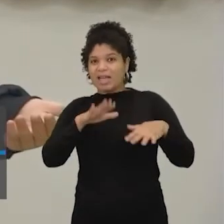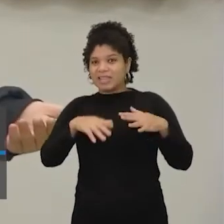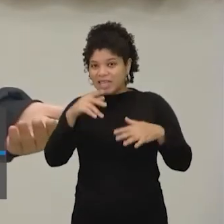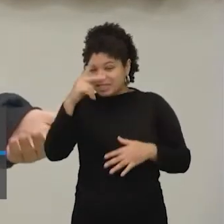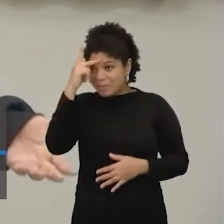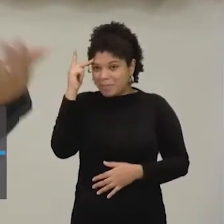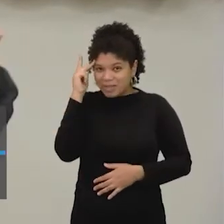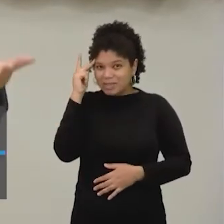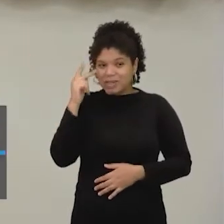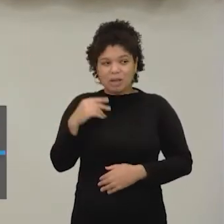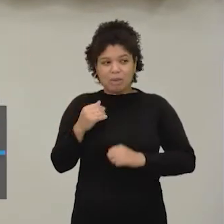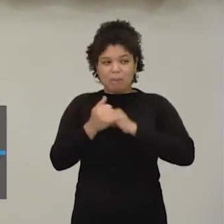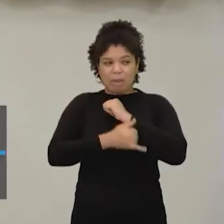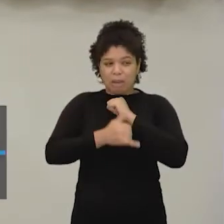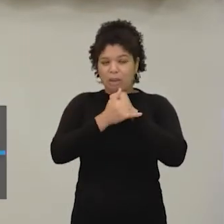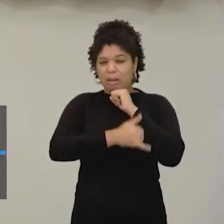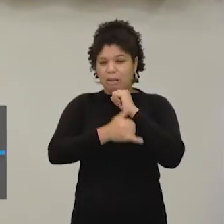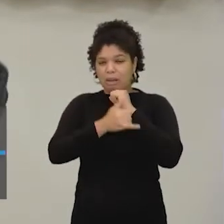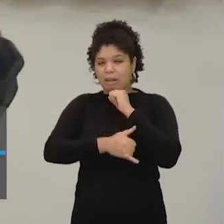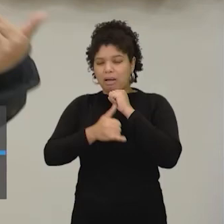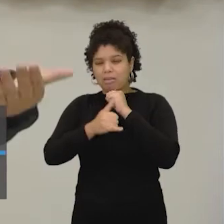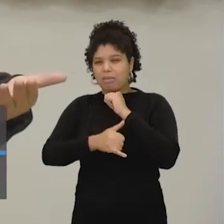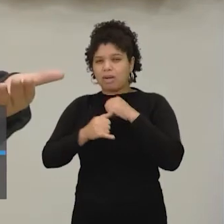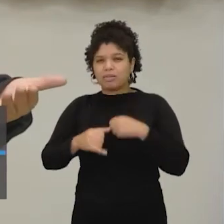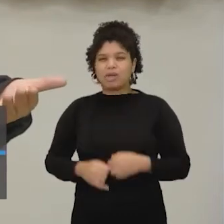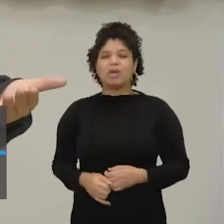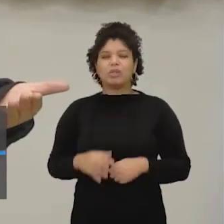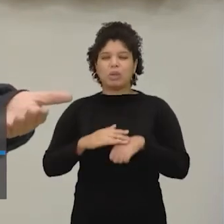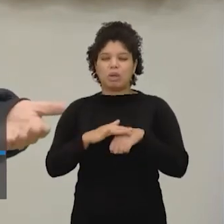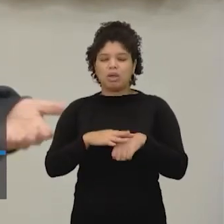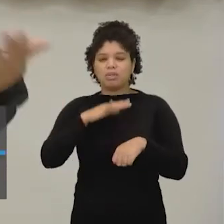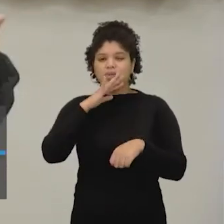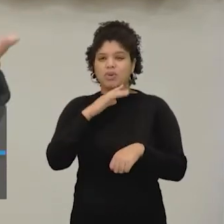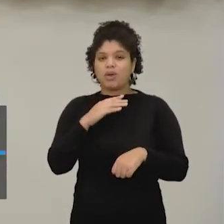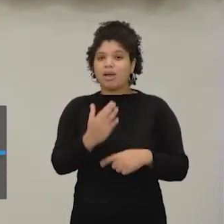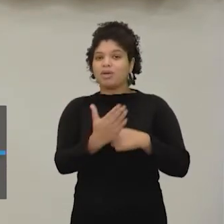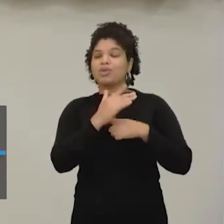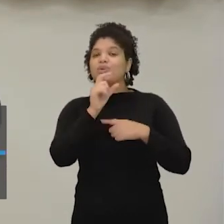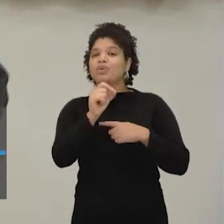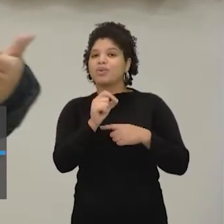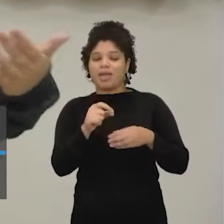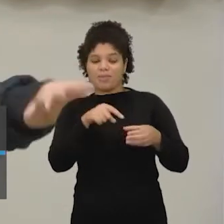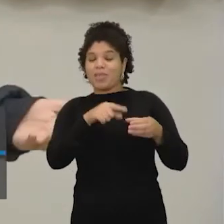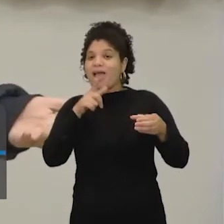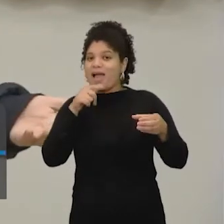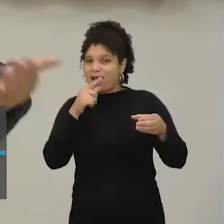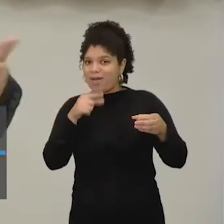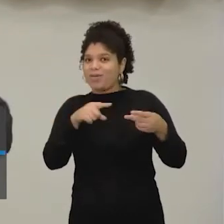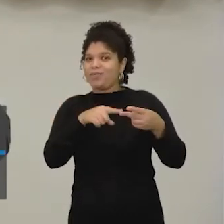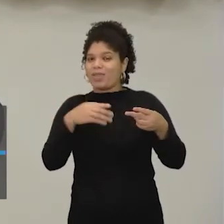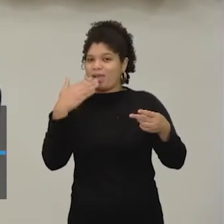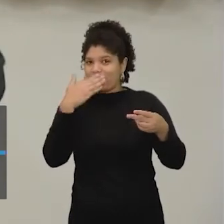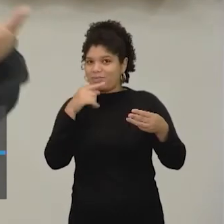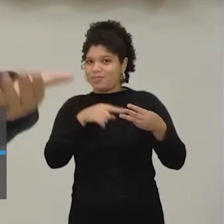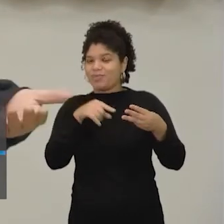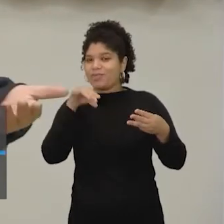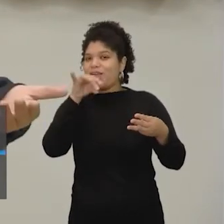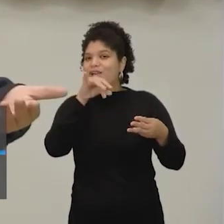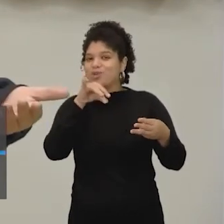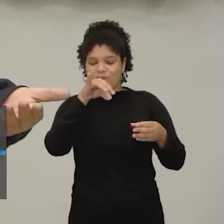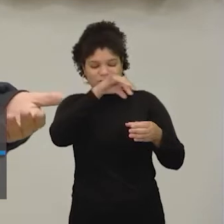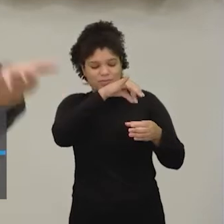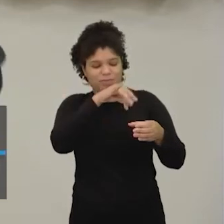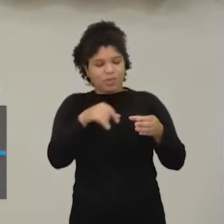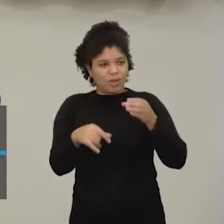no isotônico, e a água ela já contém mesmo, por causa de onde ela vem, né? As nascentes geralmente têm contato com rochas,